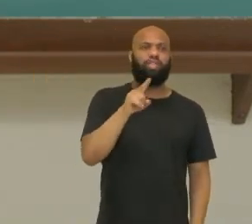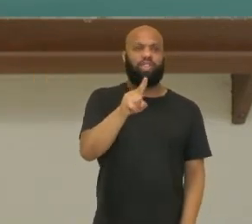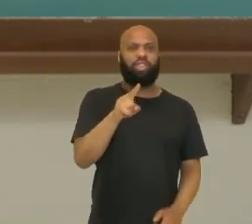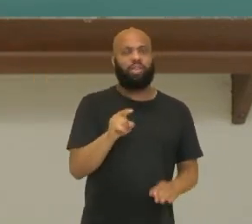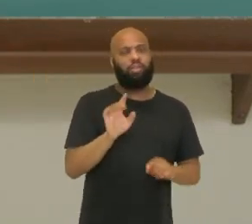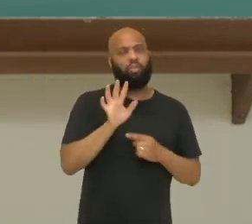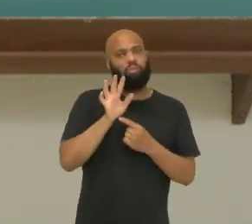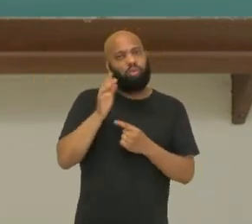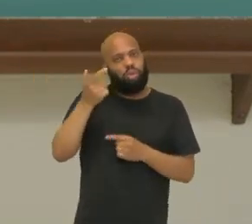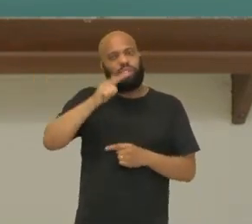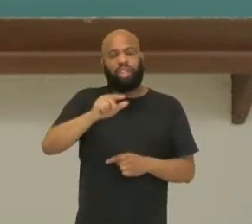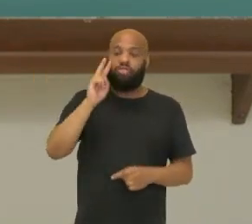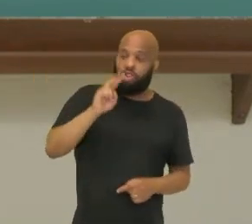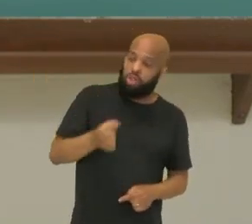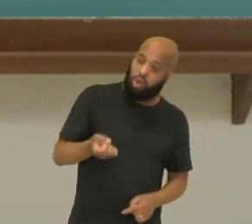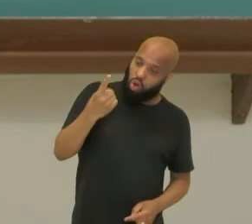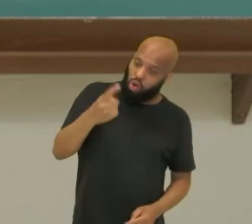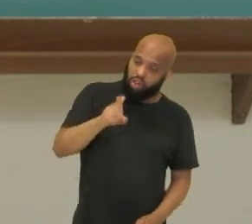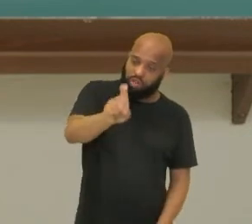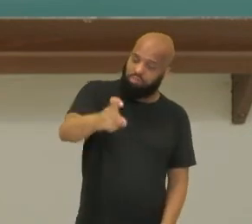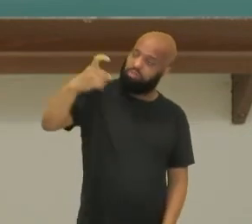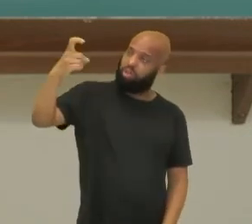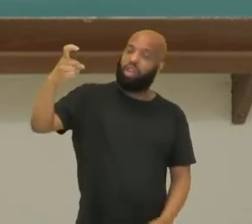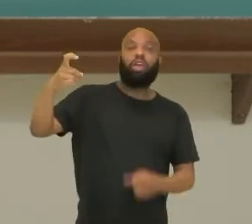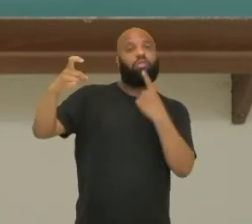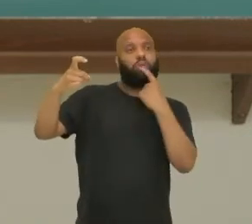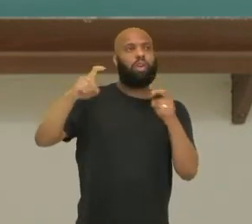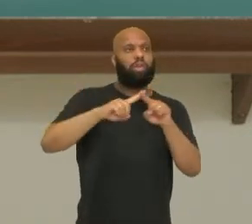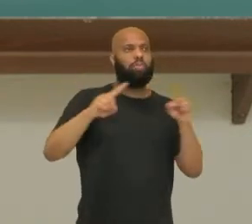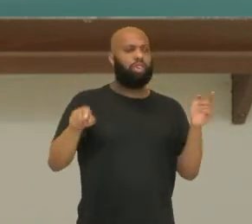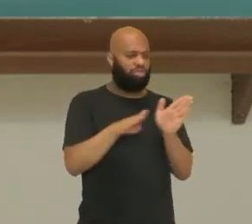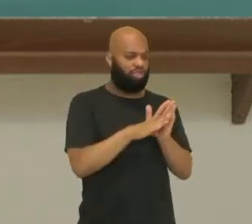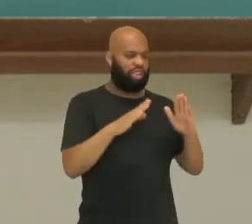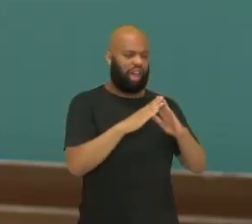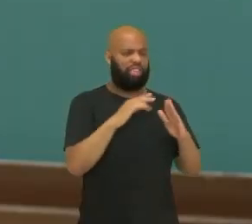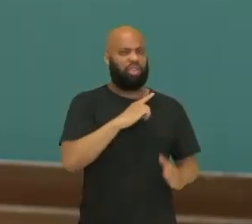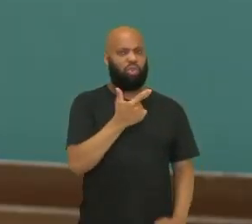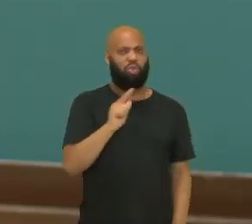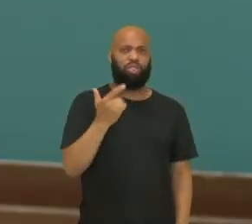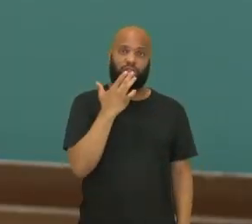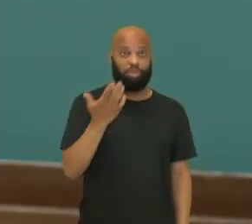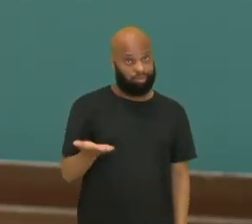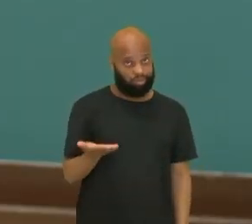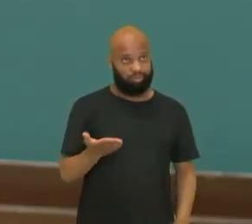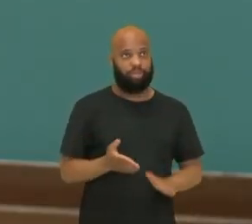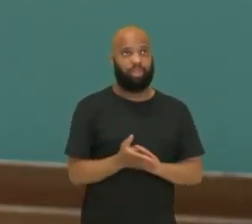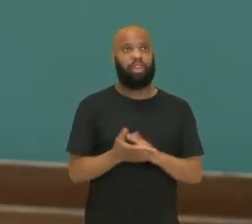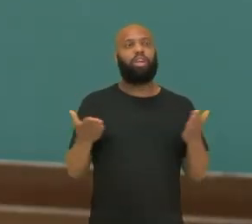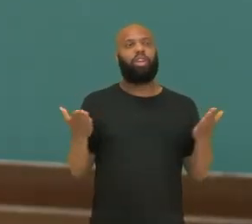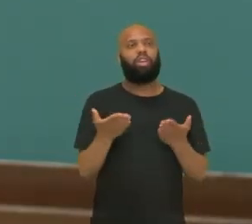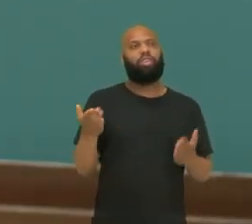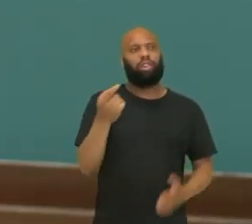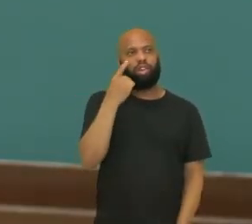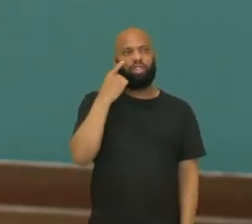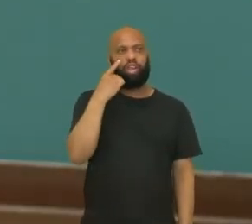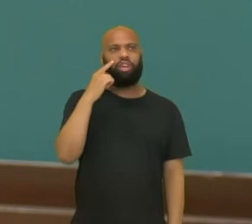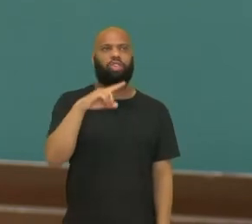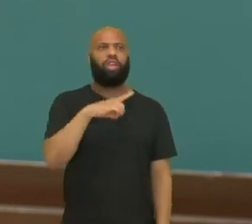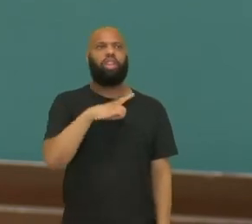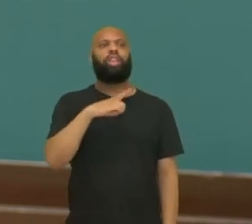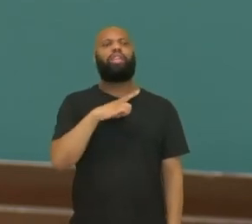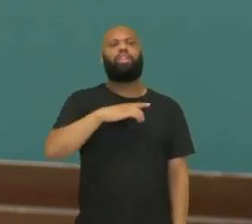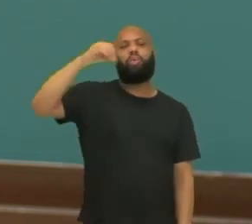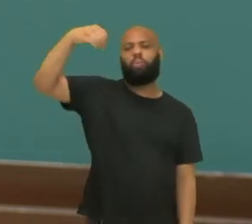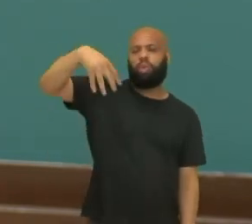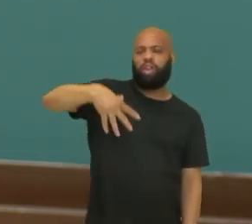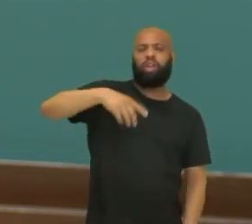você olha a carne, ela está toda vermelhinha. E aí você chega em casa, ela está com outra cor. Beleza? Então vamos lá. Pessoal, o branco, lembre-se, o